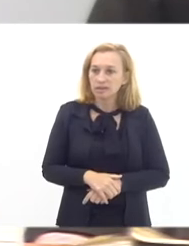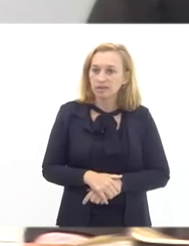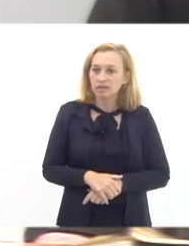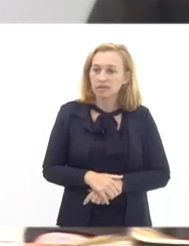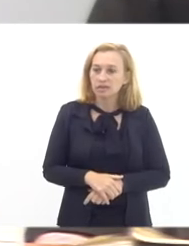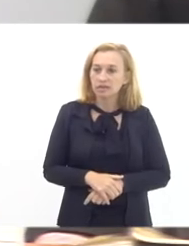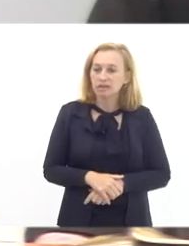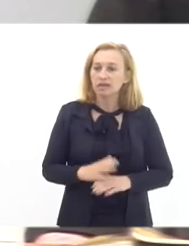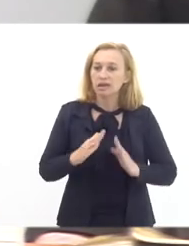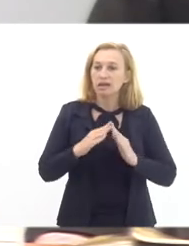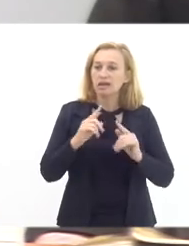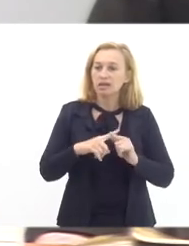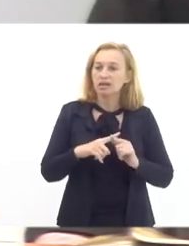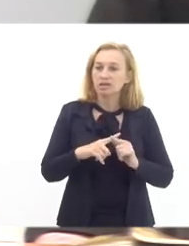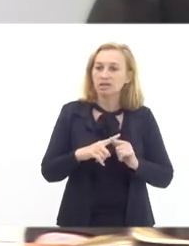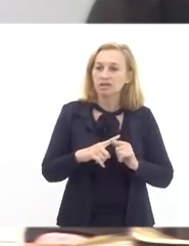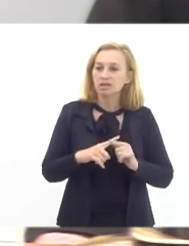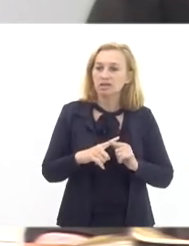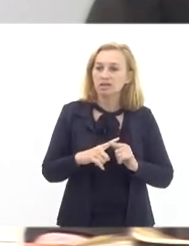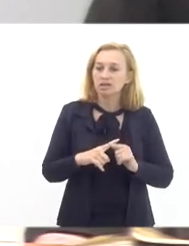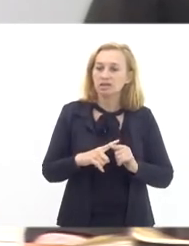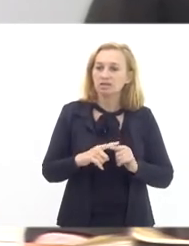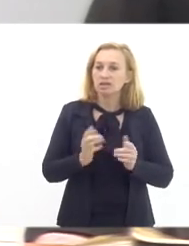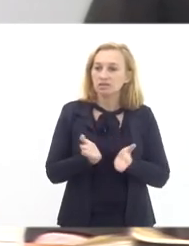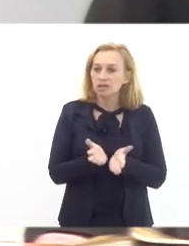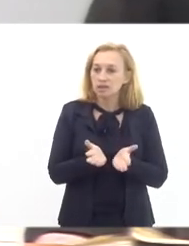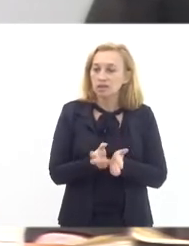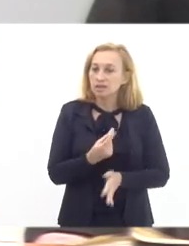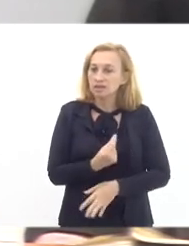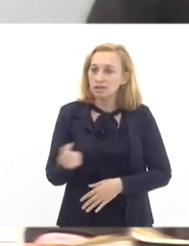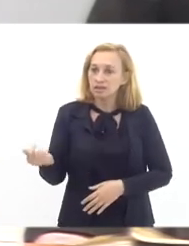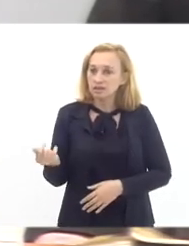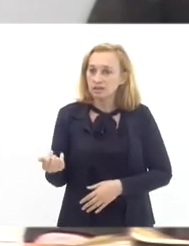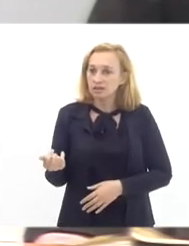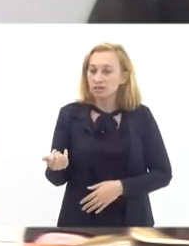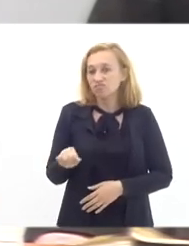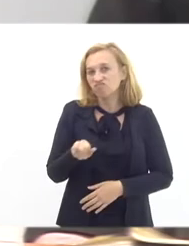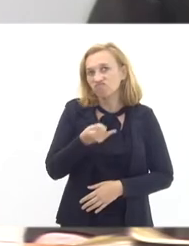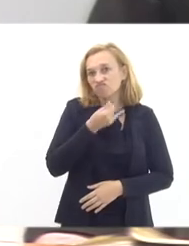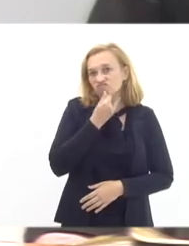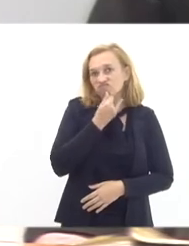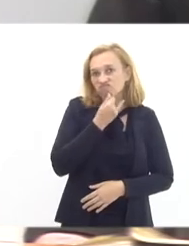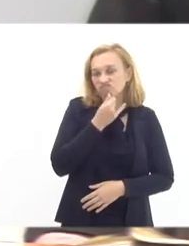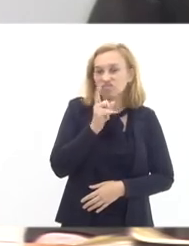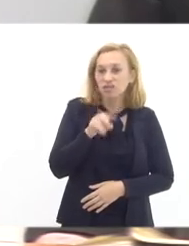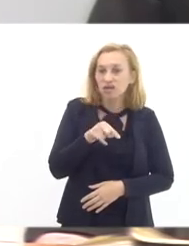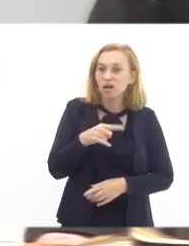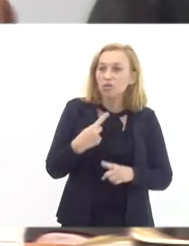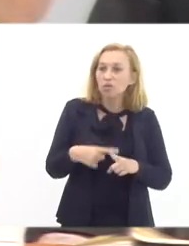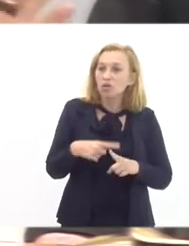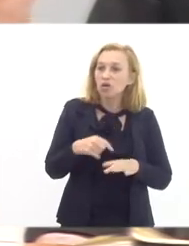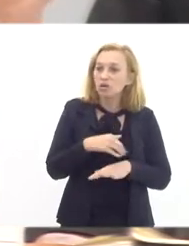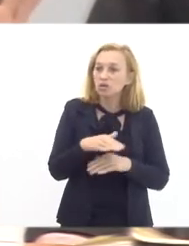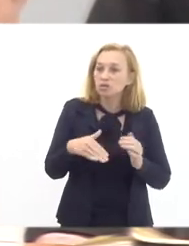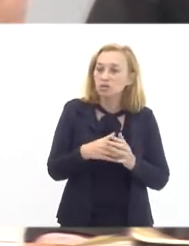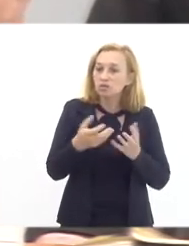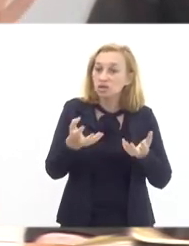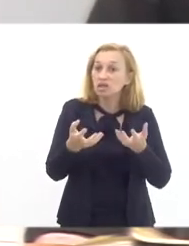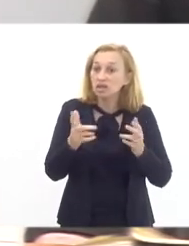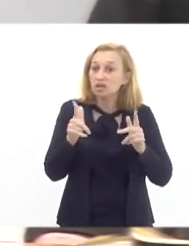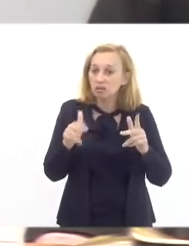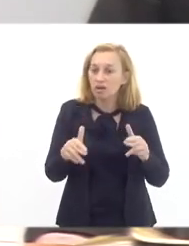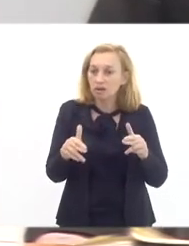Evangélica saía, os evangélicos saíam. E aquilo era um desconforto, né? Porque ali todo mundo queria a mesma